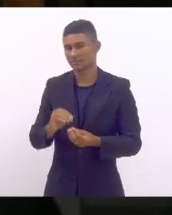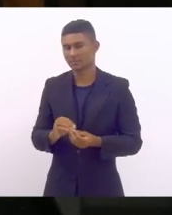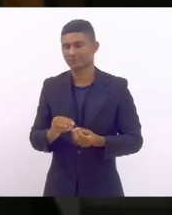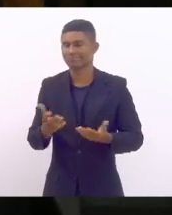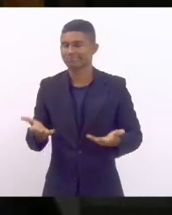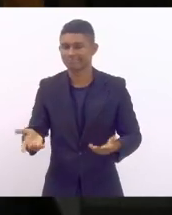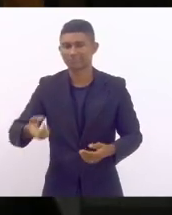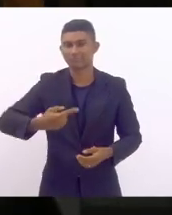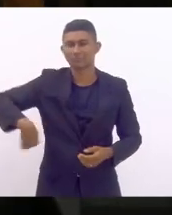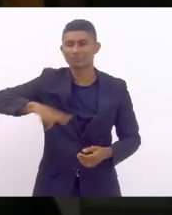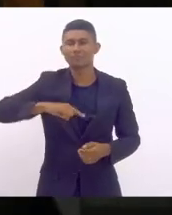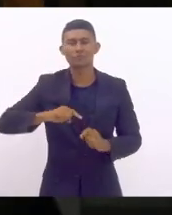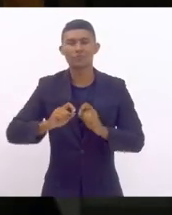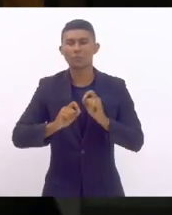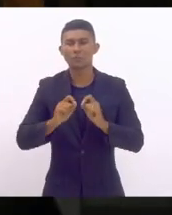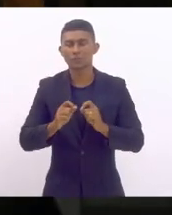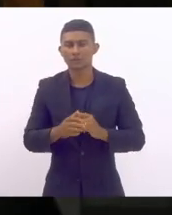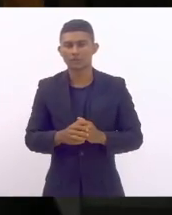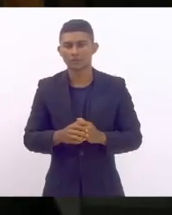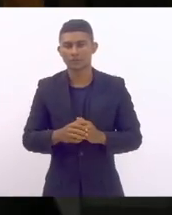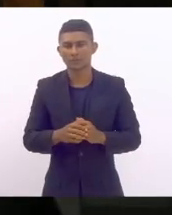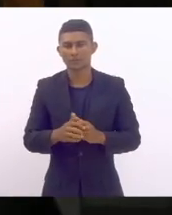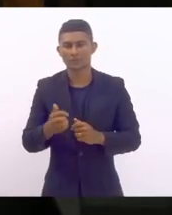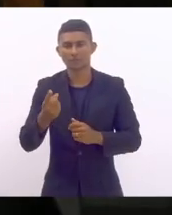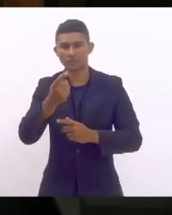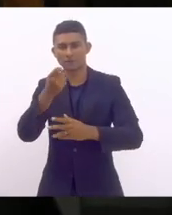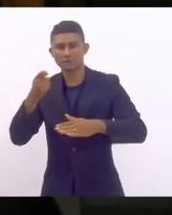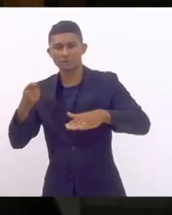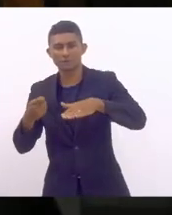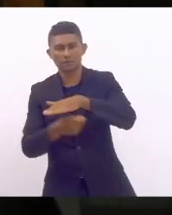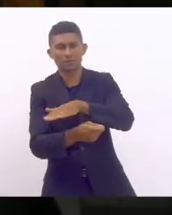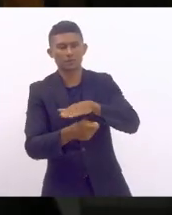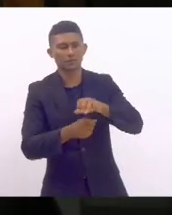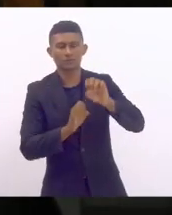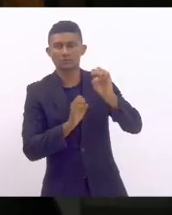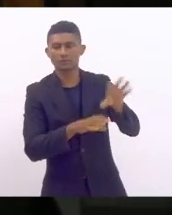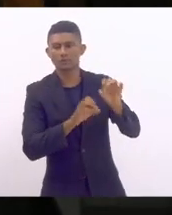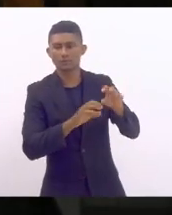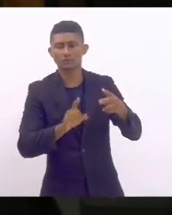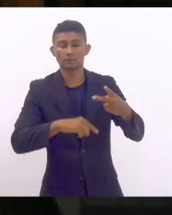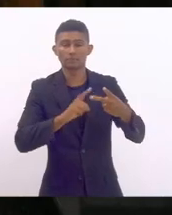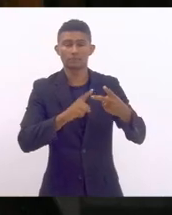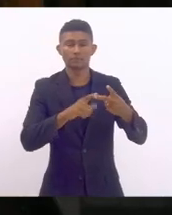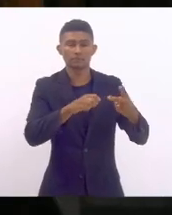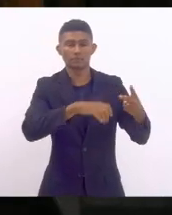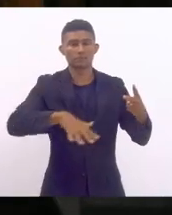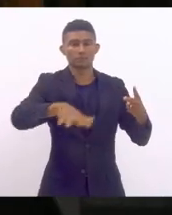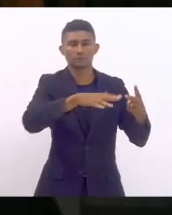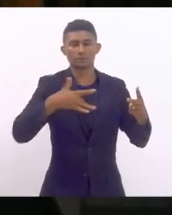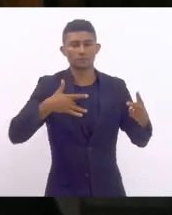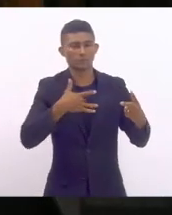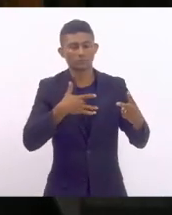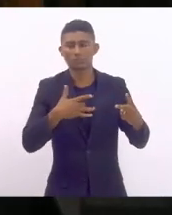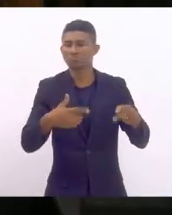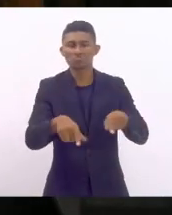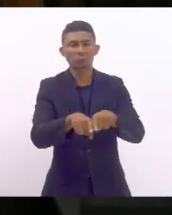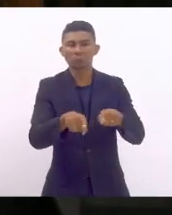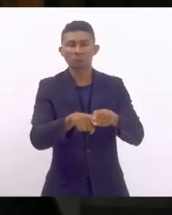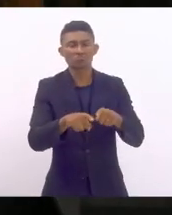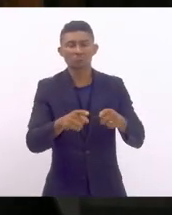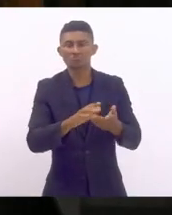que estamos sem frango os investimentos em educação e saúde estamos liberando